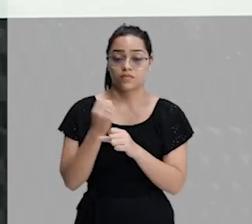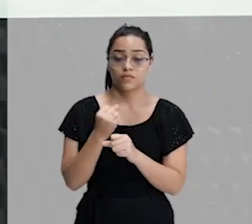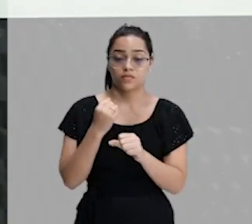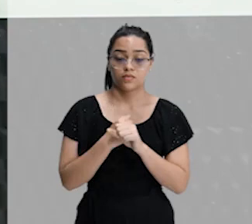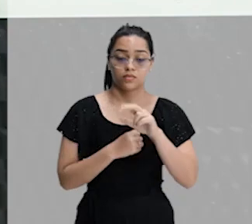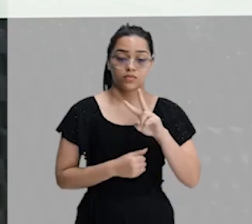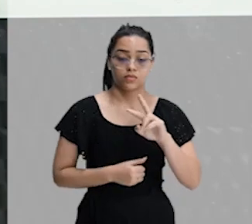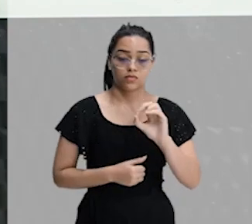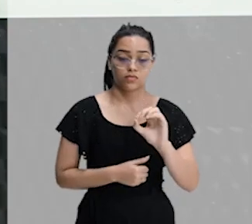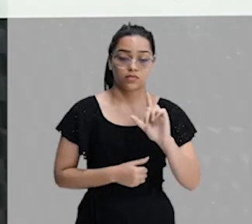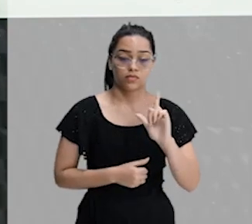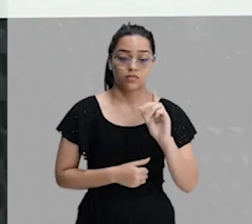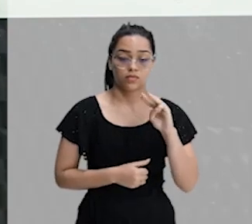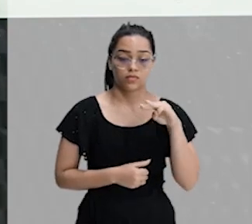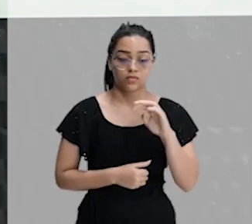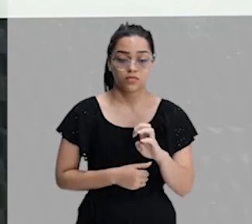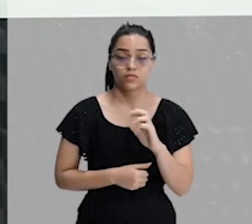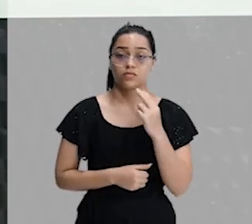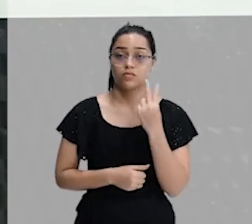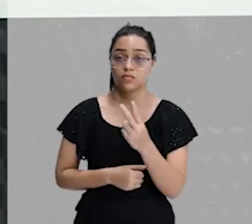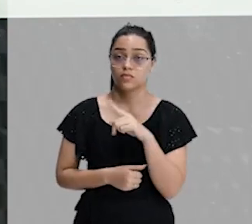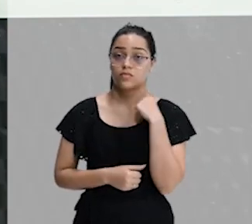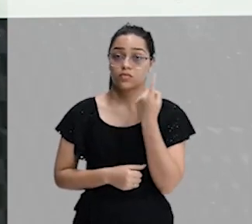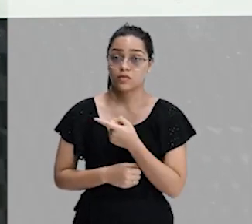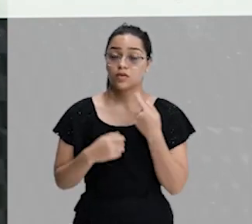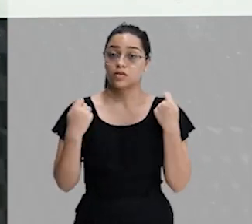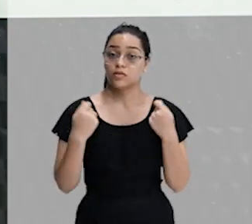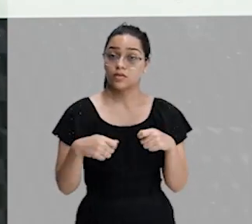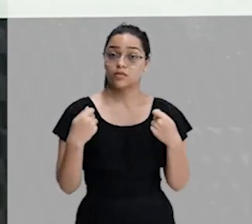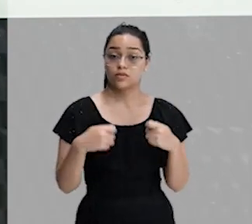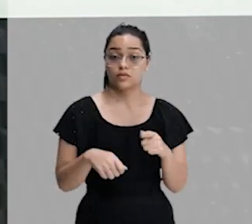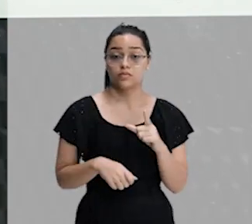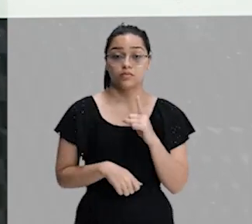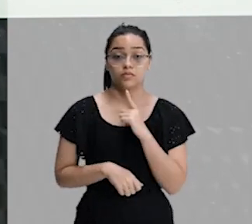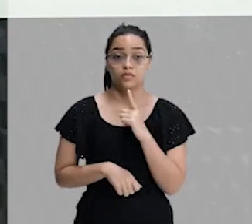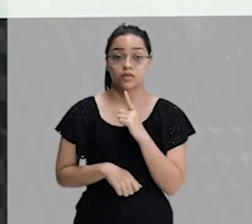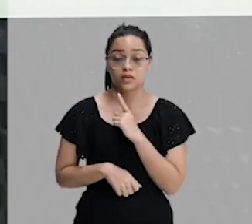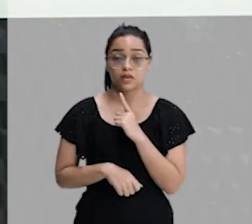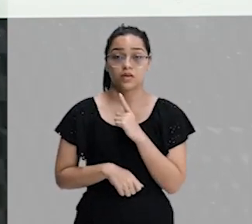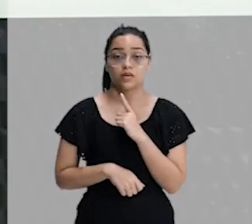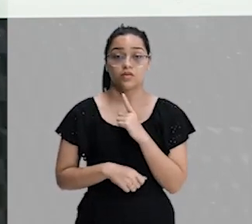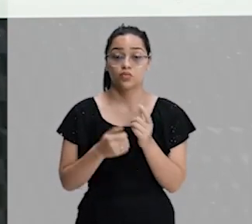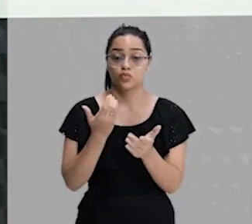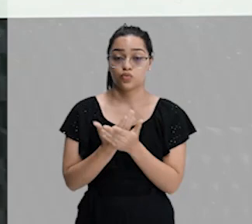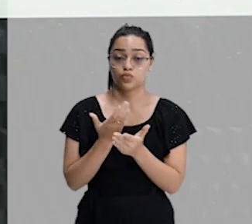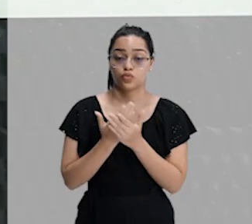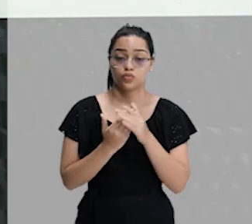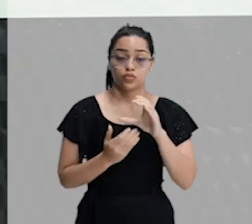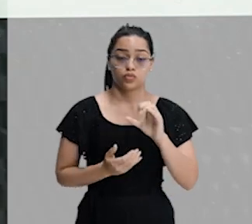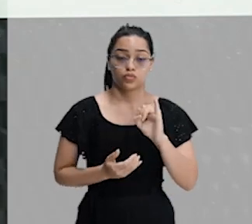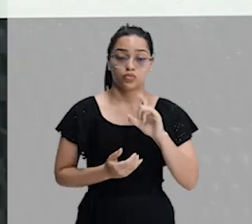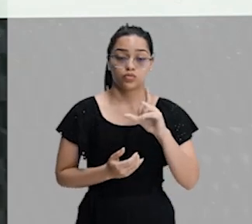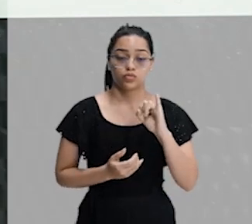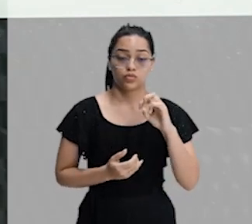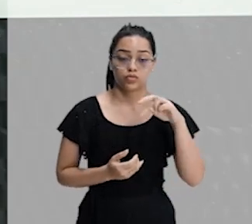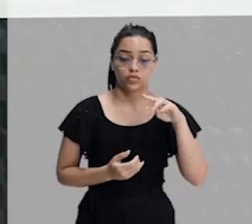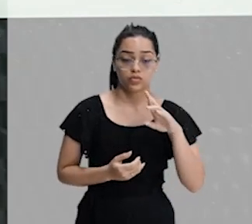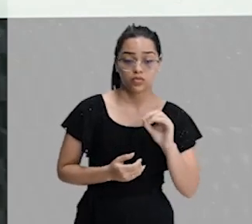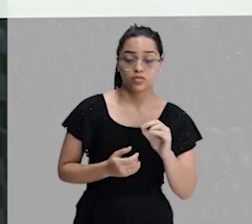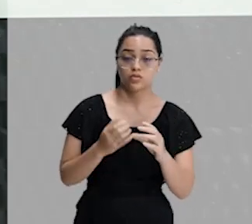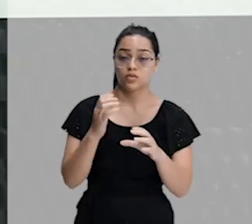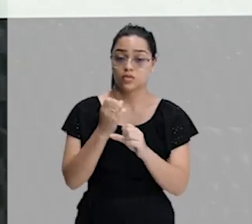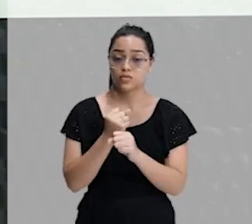o volume. Tá? Duas coisas que a gente mais precisa para o estudo do cilindro é calcular a sua área